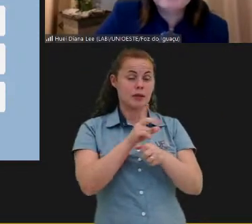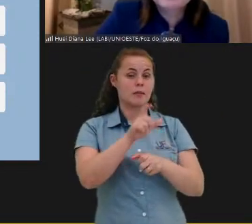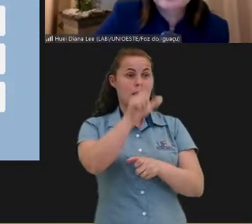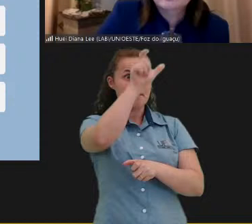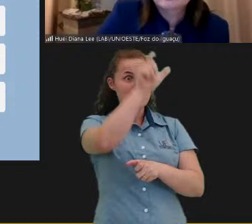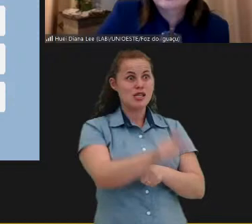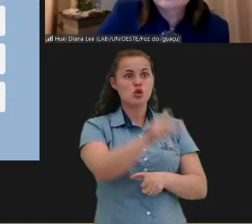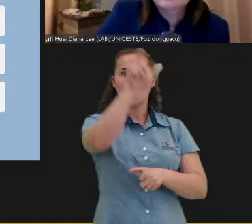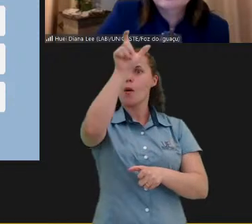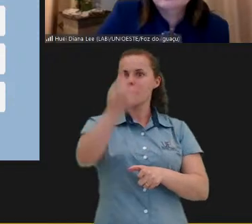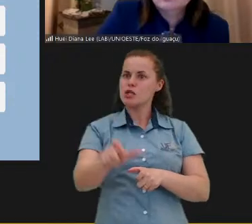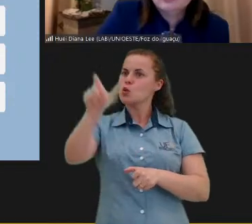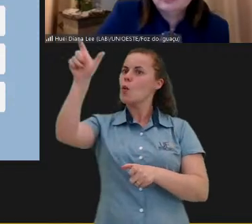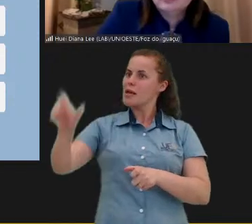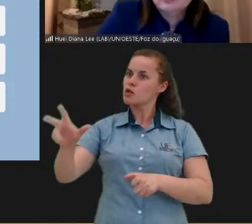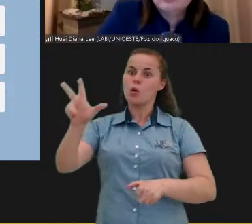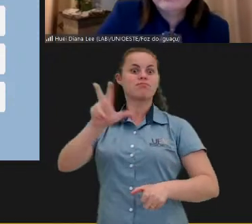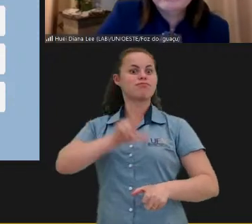é,